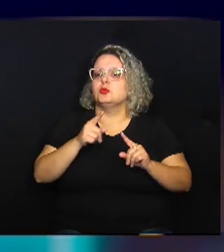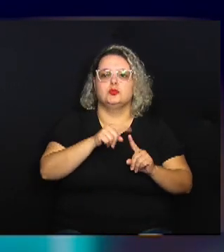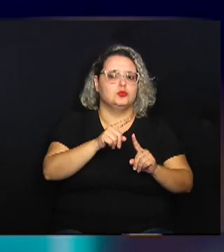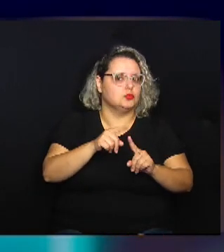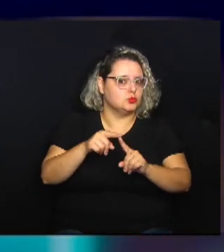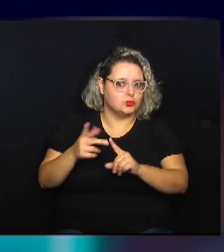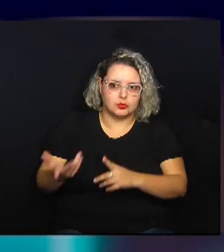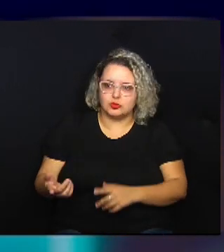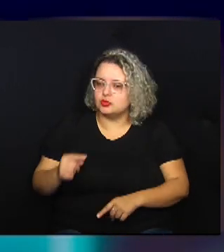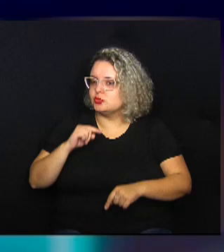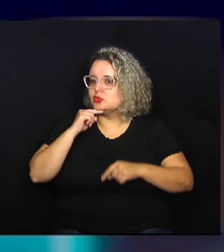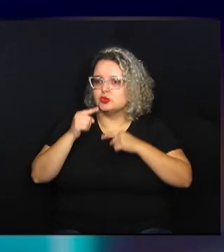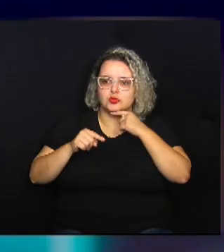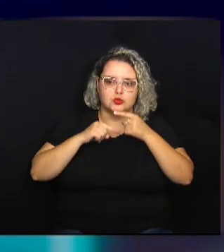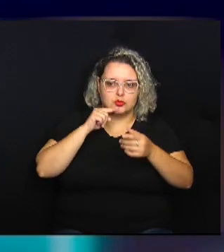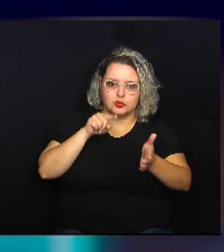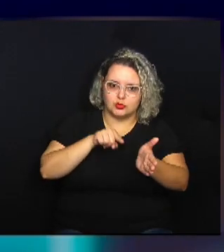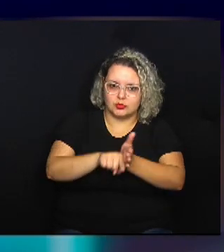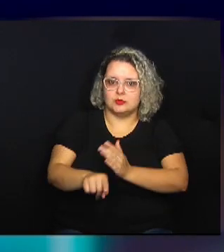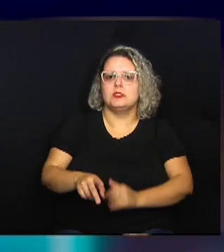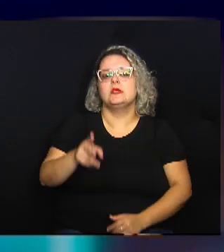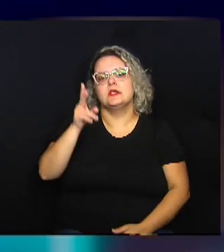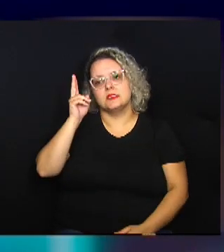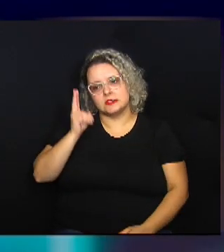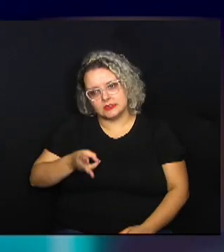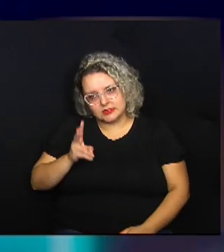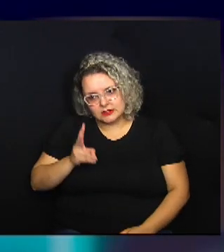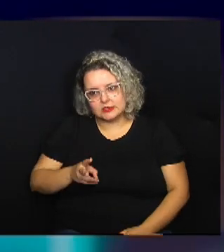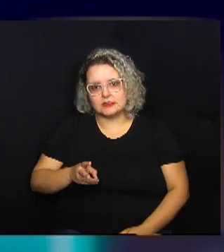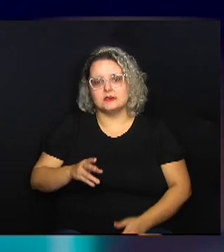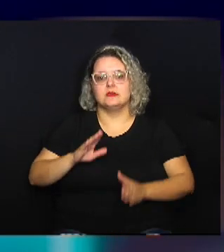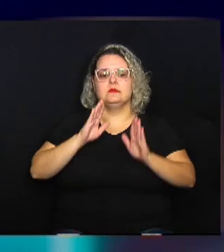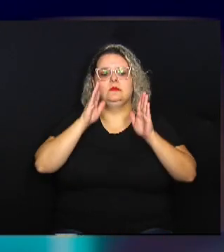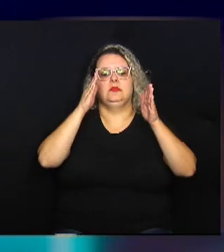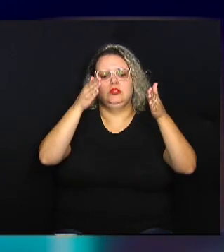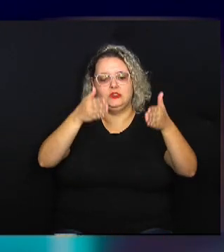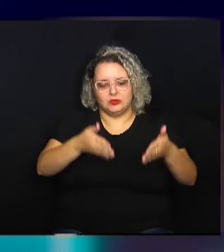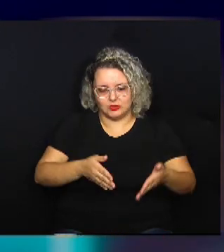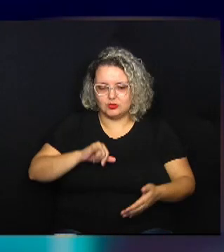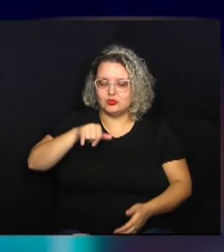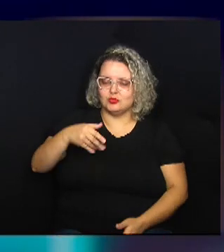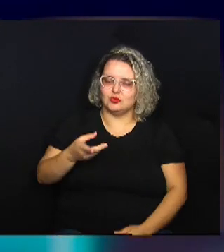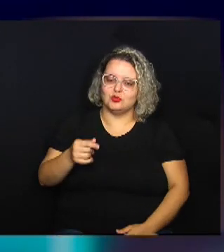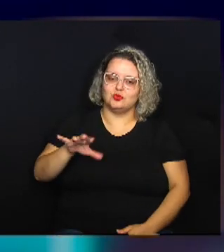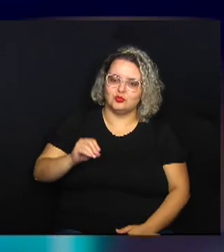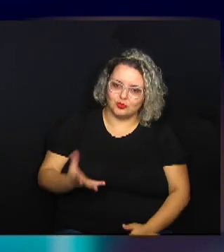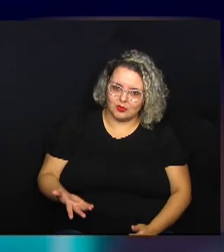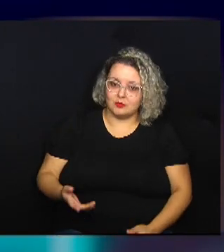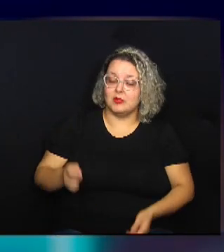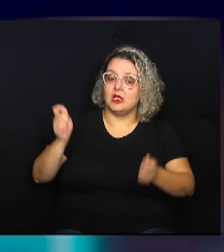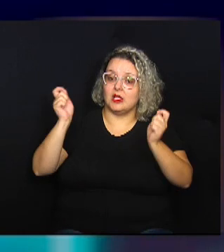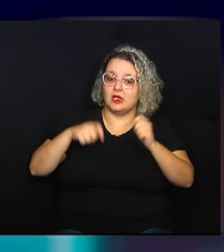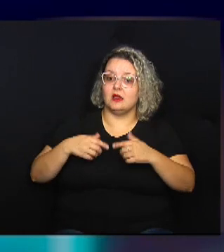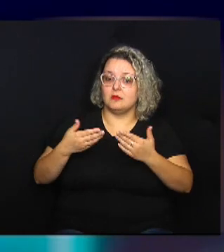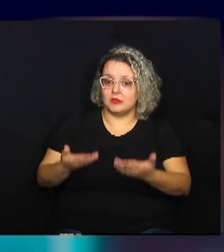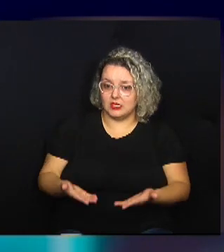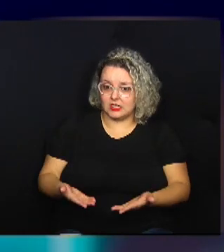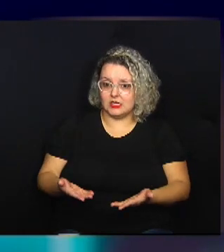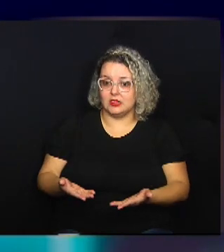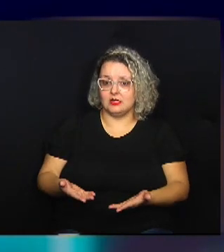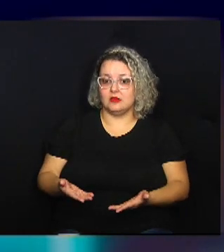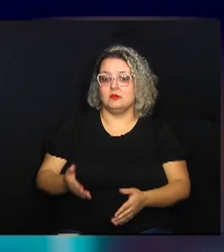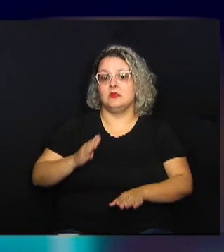dúvida de pergunta sempre concentram no João pela sua capacidade pela sua